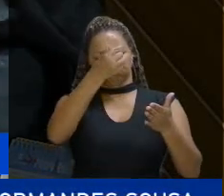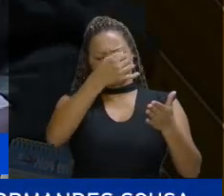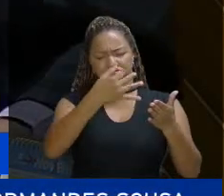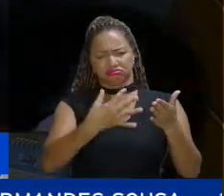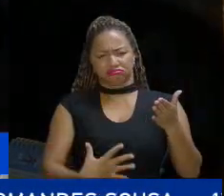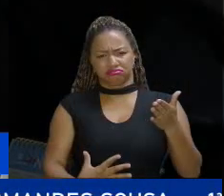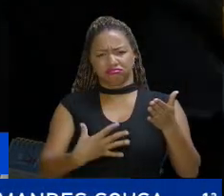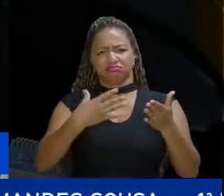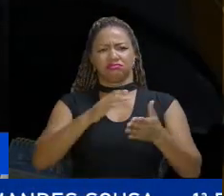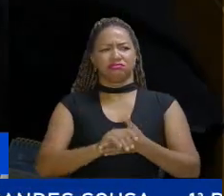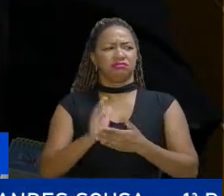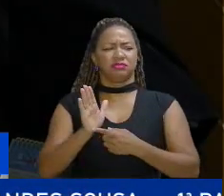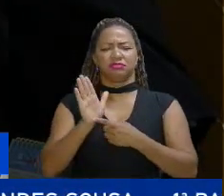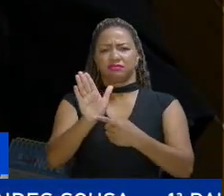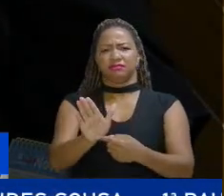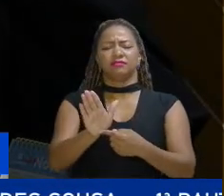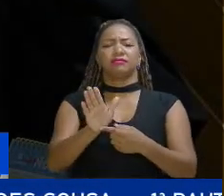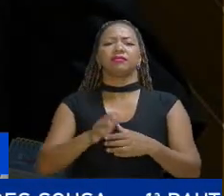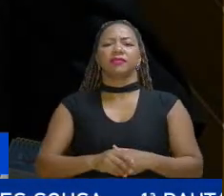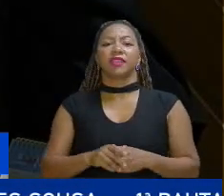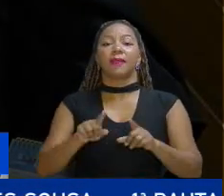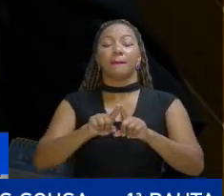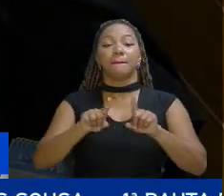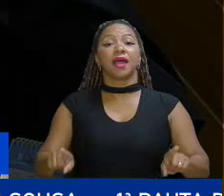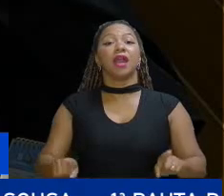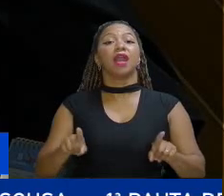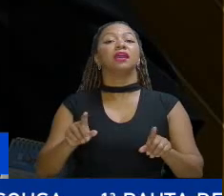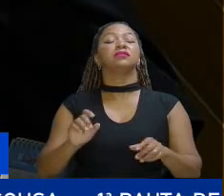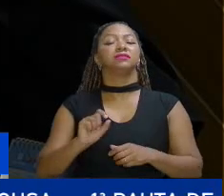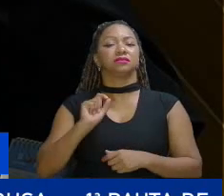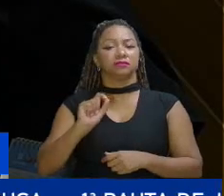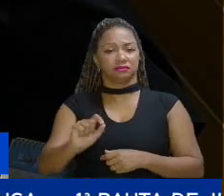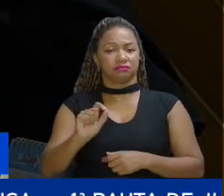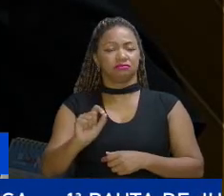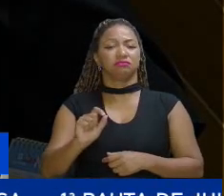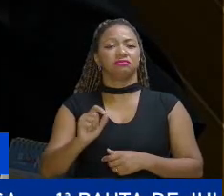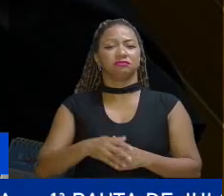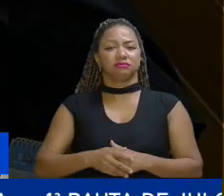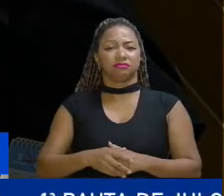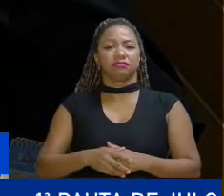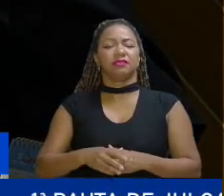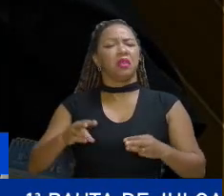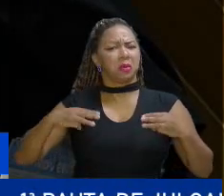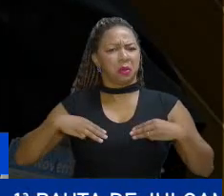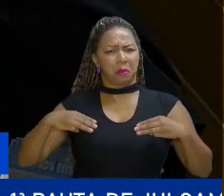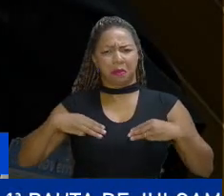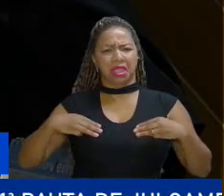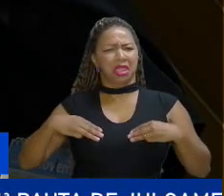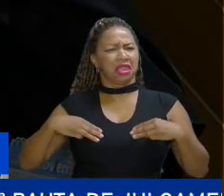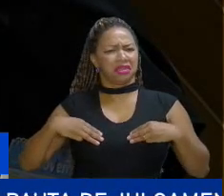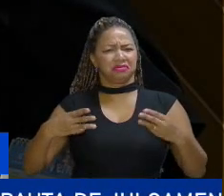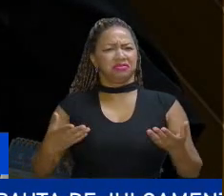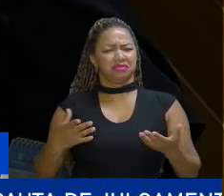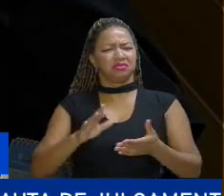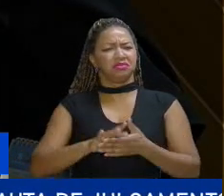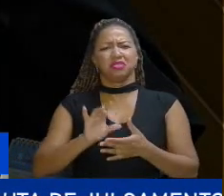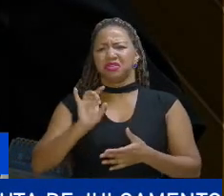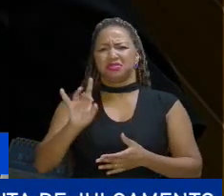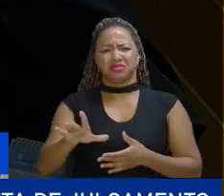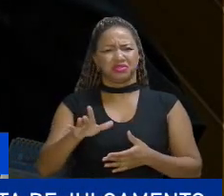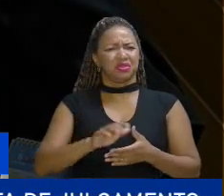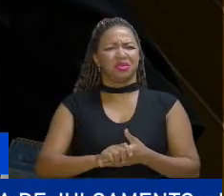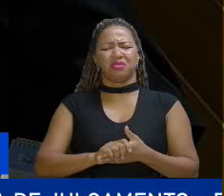Silvia apresenta, mas que, basicamente, no mérito mesmo, é só